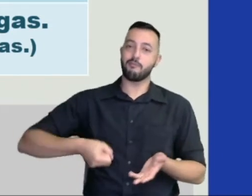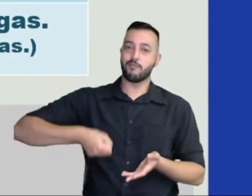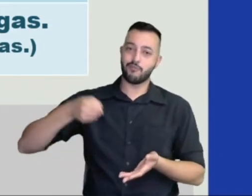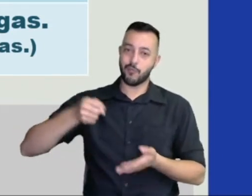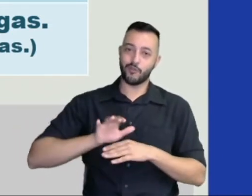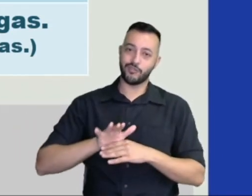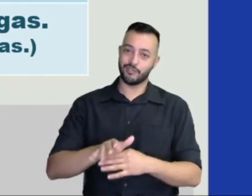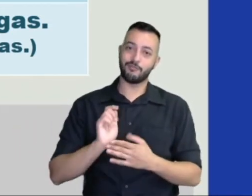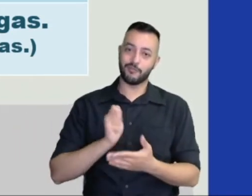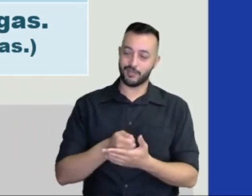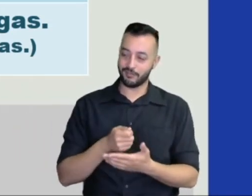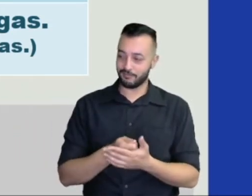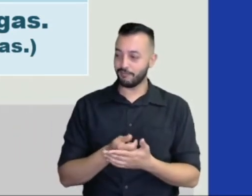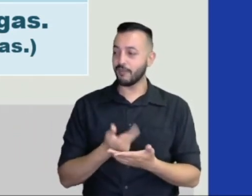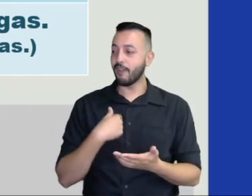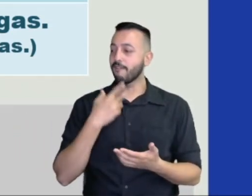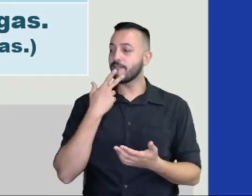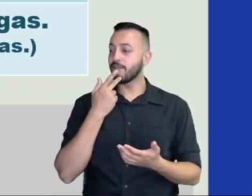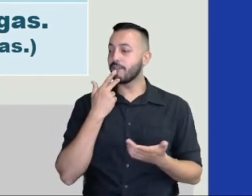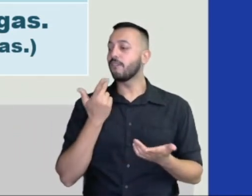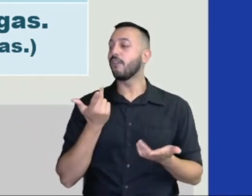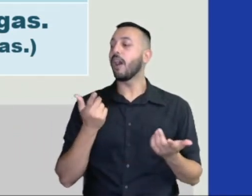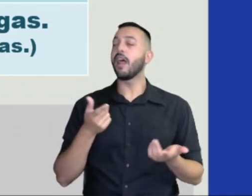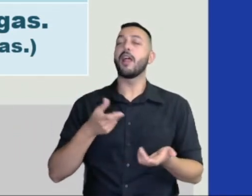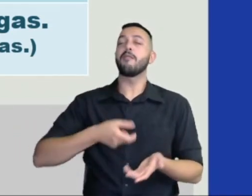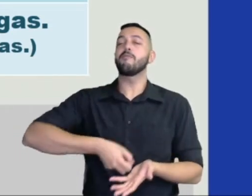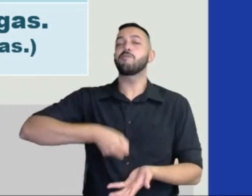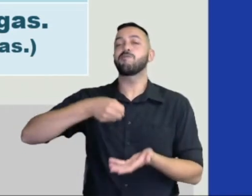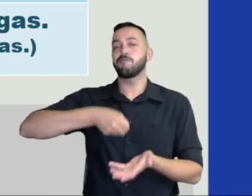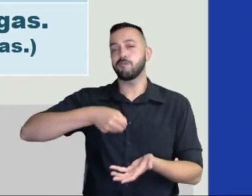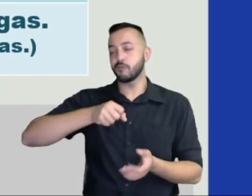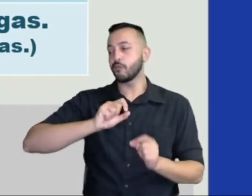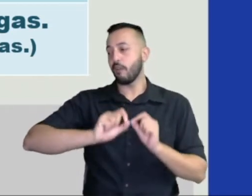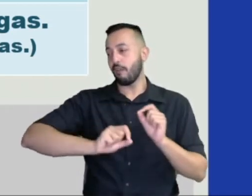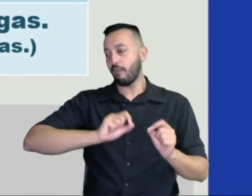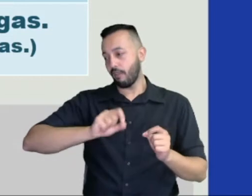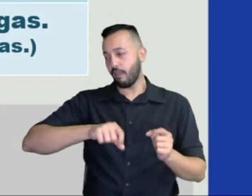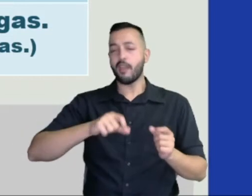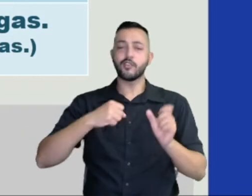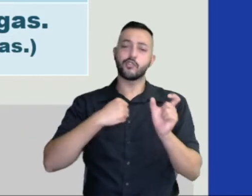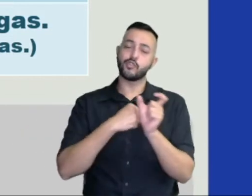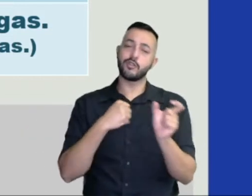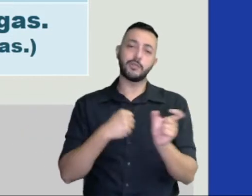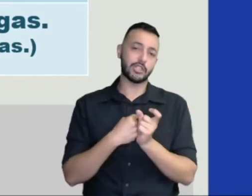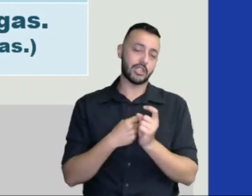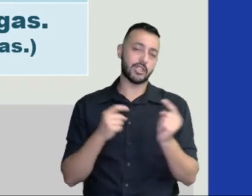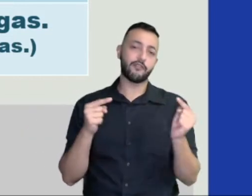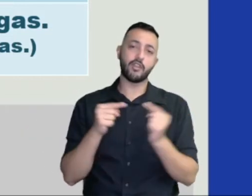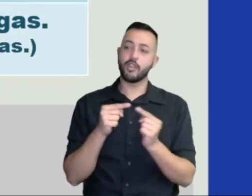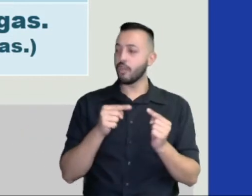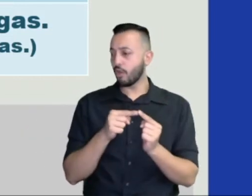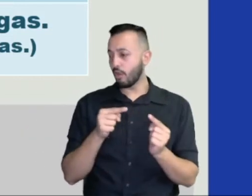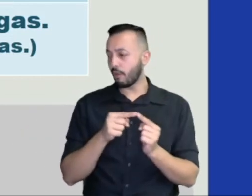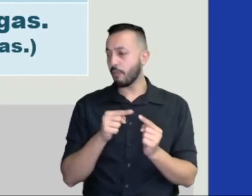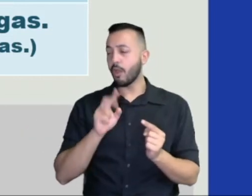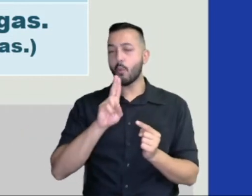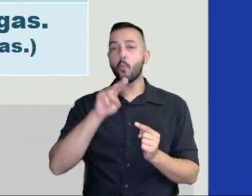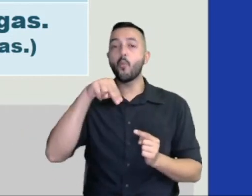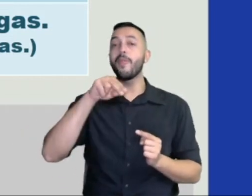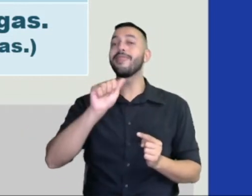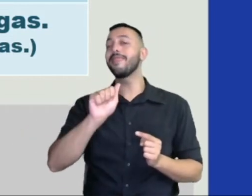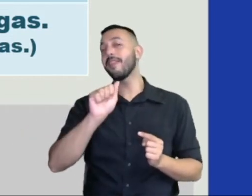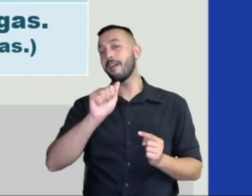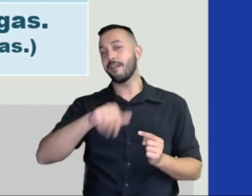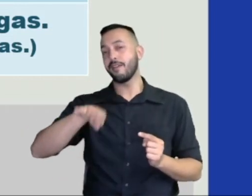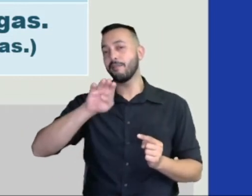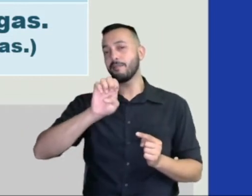eu falo de uma beca porque é um substantivo que não necessariamente é conhecido, é